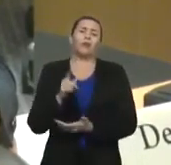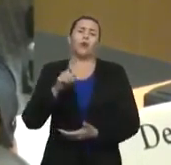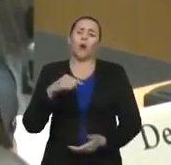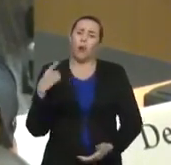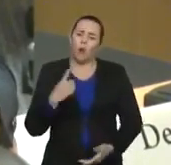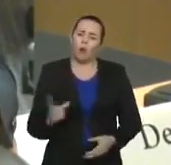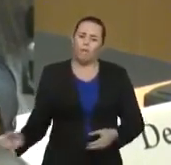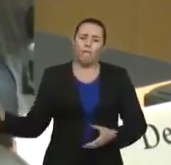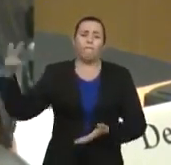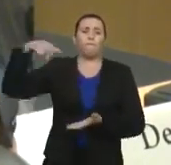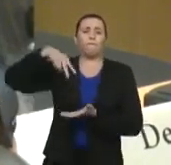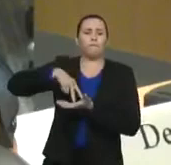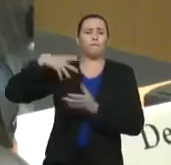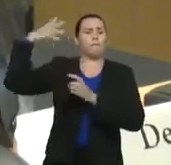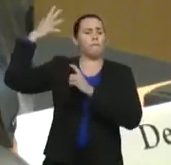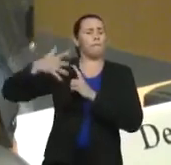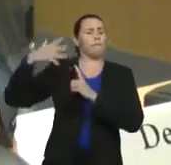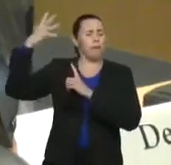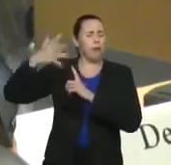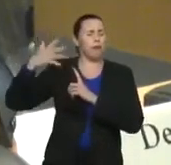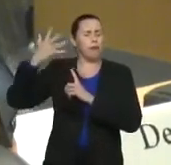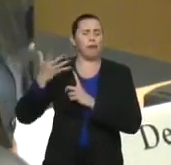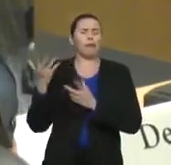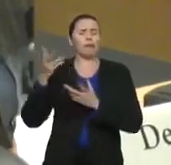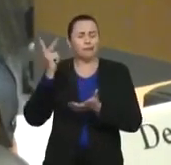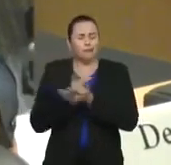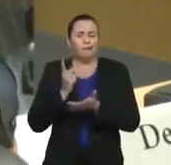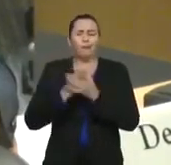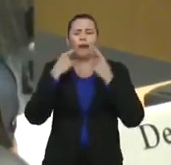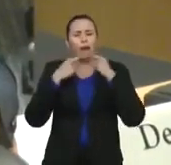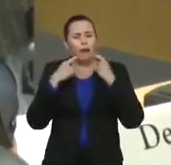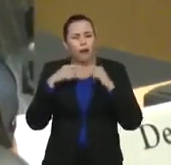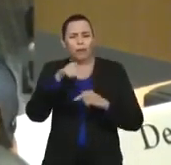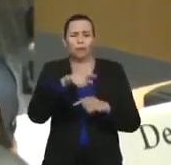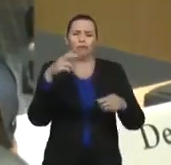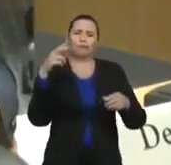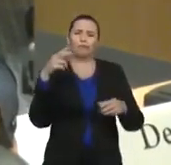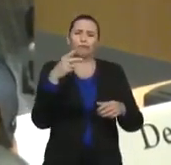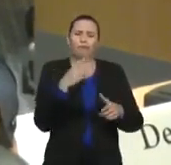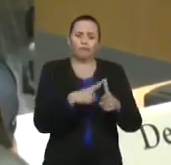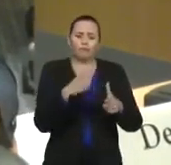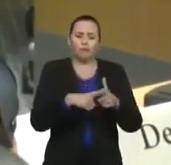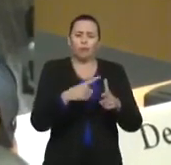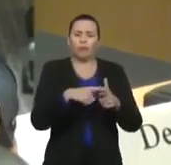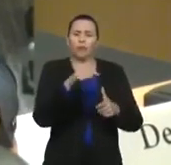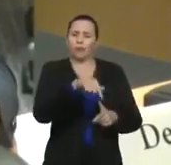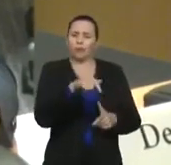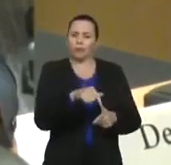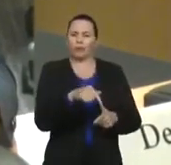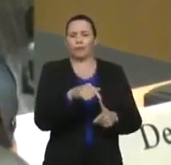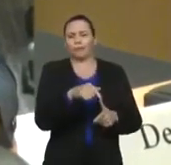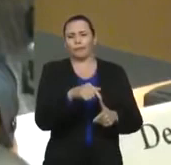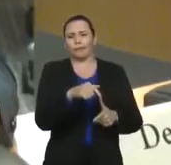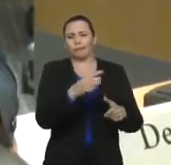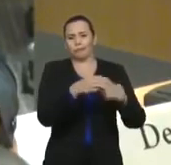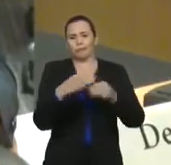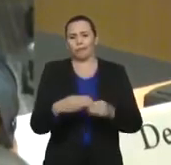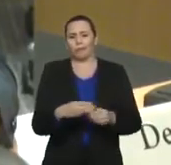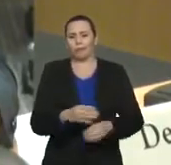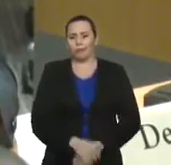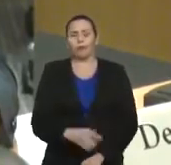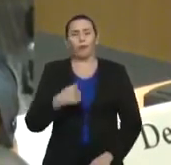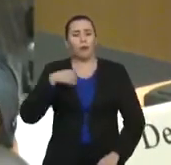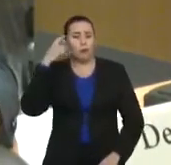CINFRA deveria mandar um estudo para cá, assim como nós temos um planejamento anual de vários segmentos, da educação, na saúde, nós